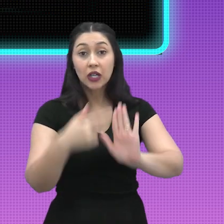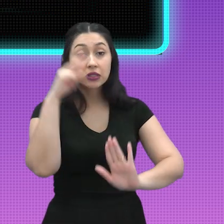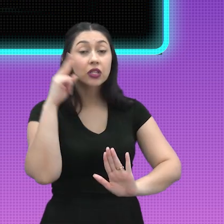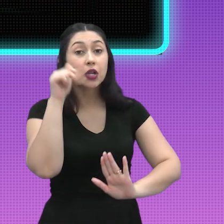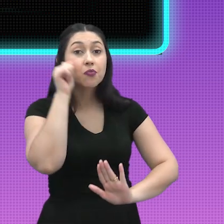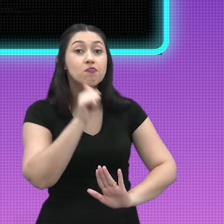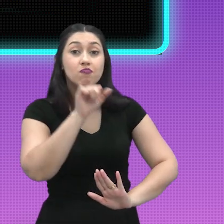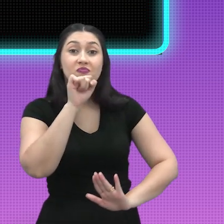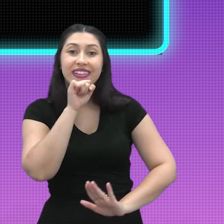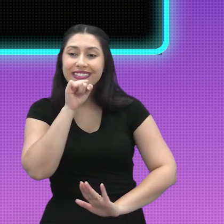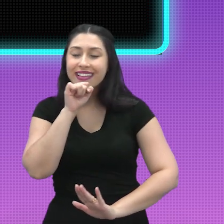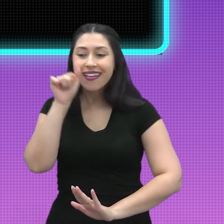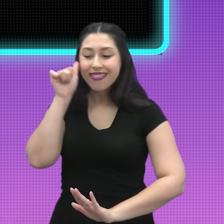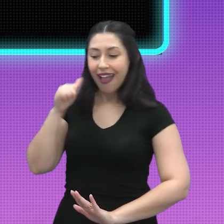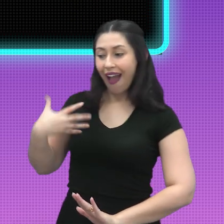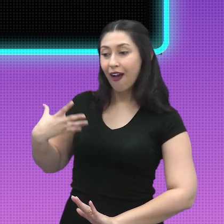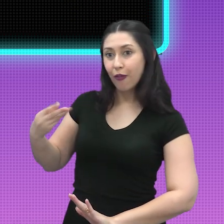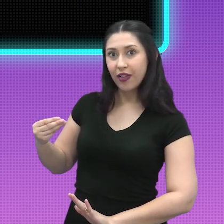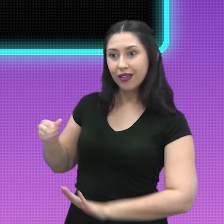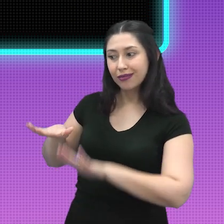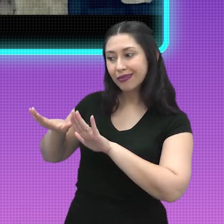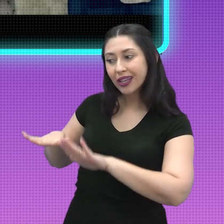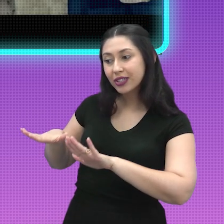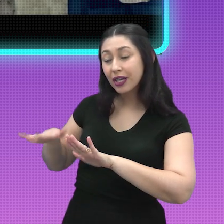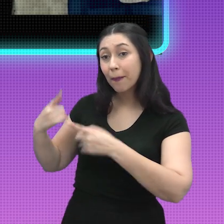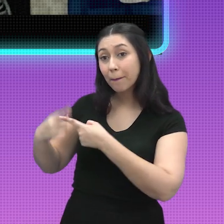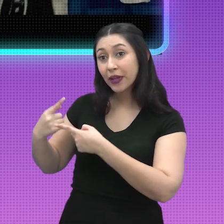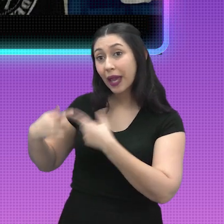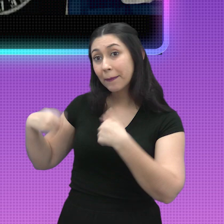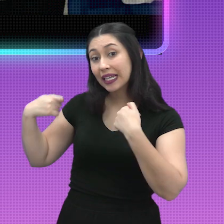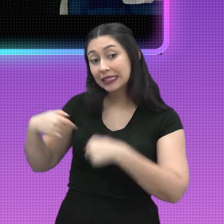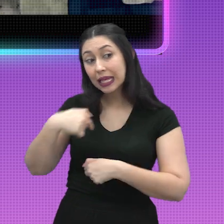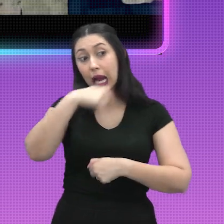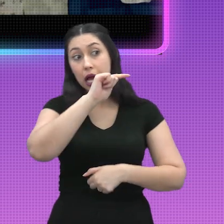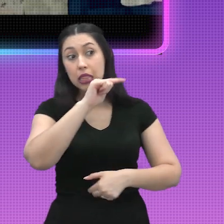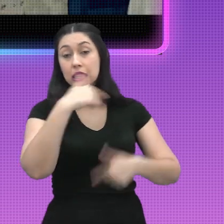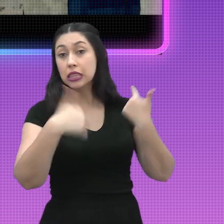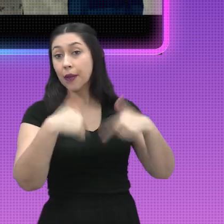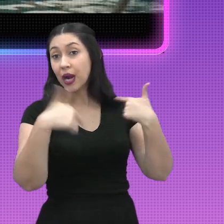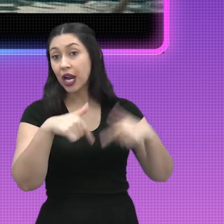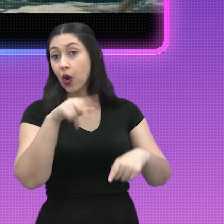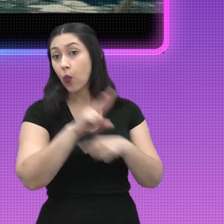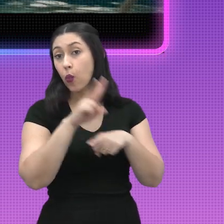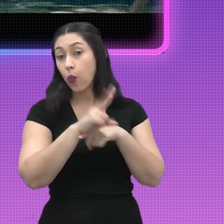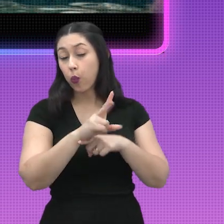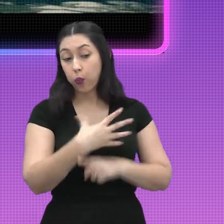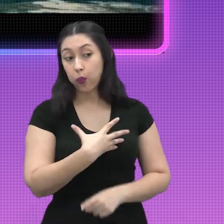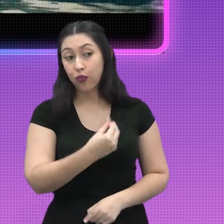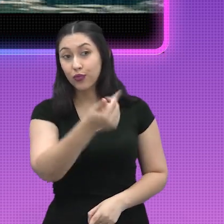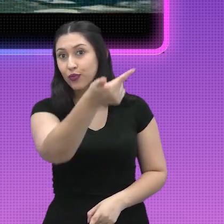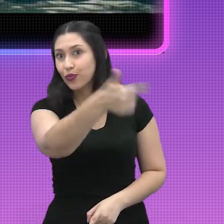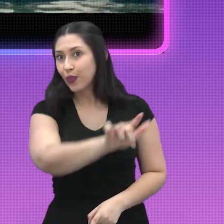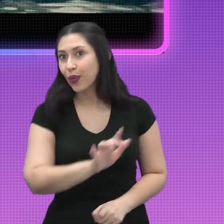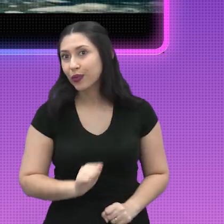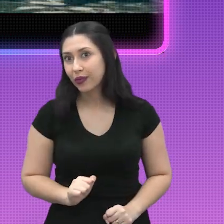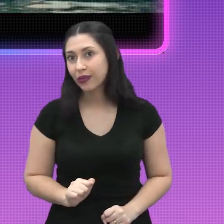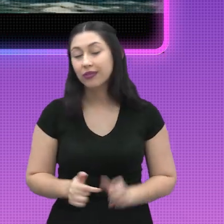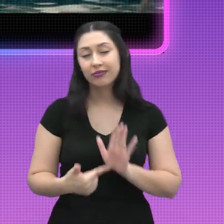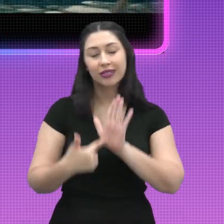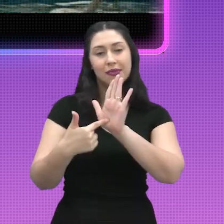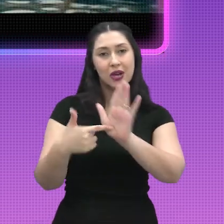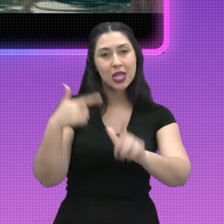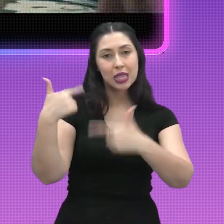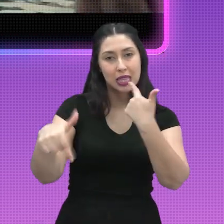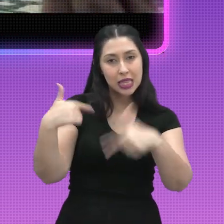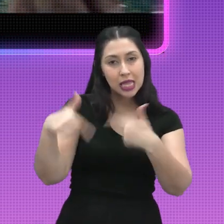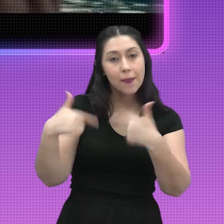uma mãe que larga a filha para cuidar do filho dos patrões dela. Então, assim, em questão do quê? Em questão do